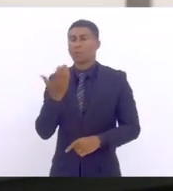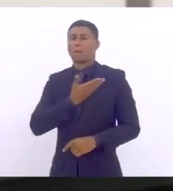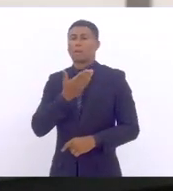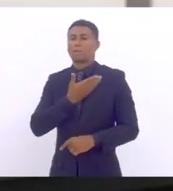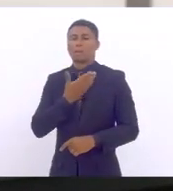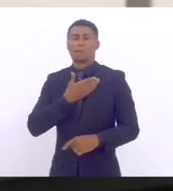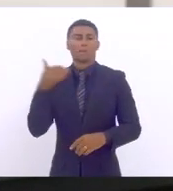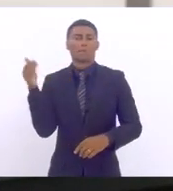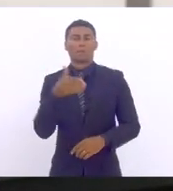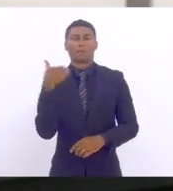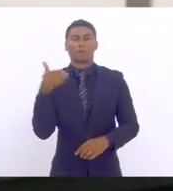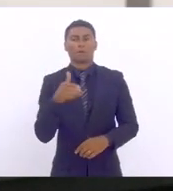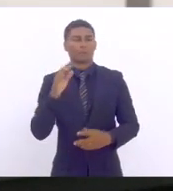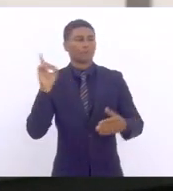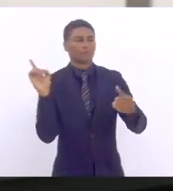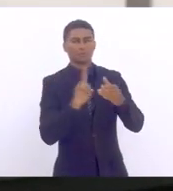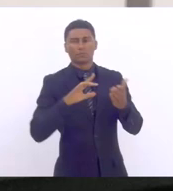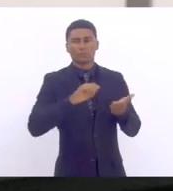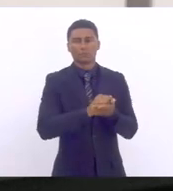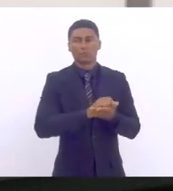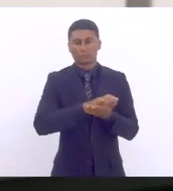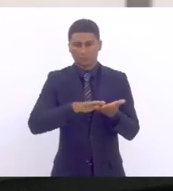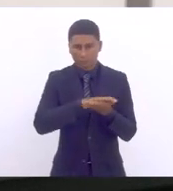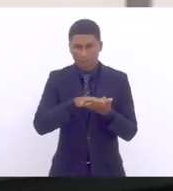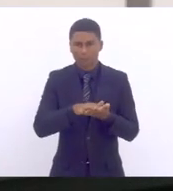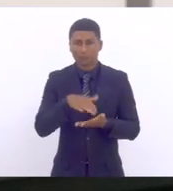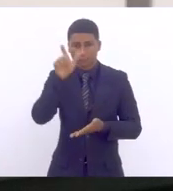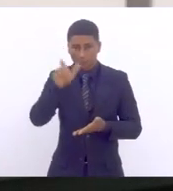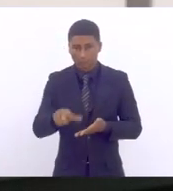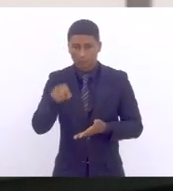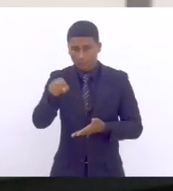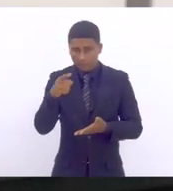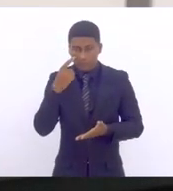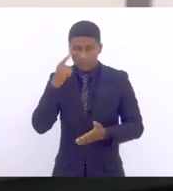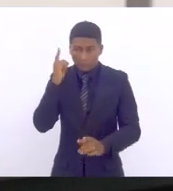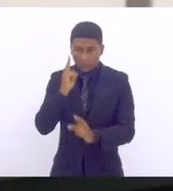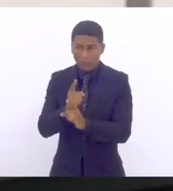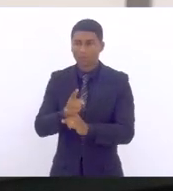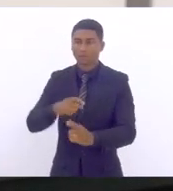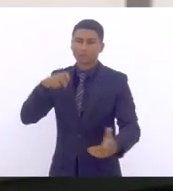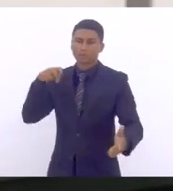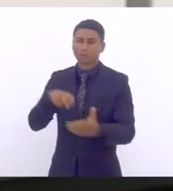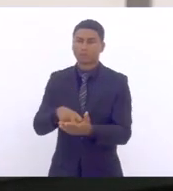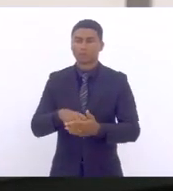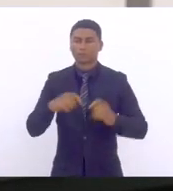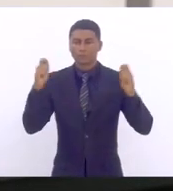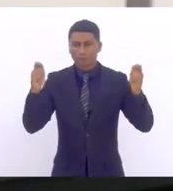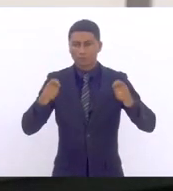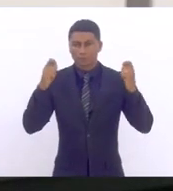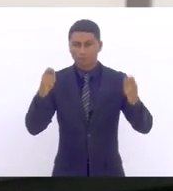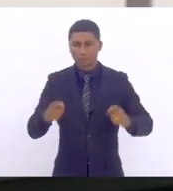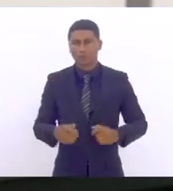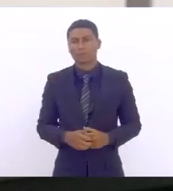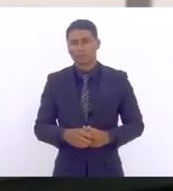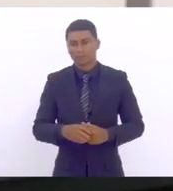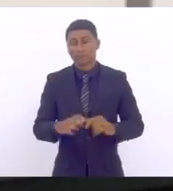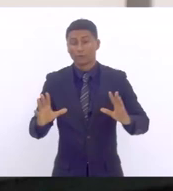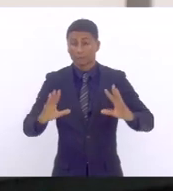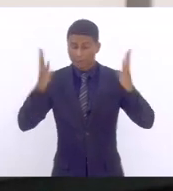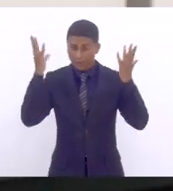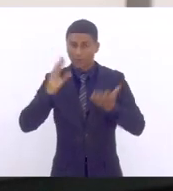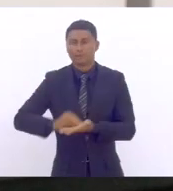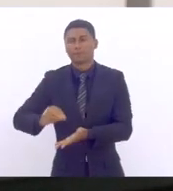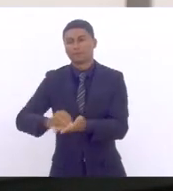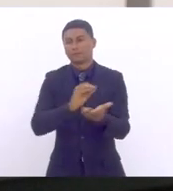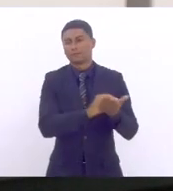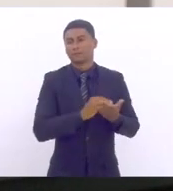nem membro é. Que seja identificado, punido e que a torcida consiga fazer as festas que está fazendo tanto falta. E agradecer também ao